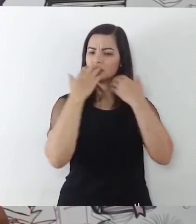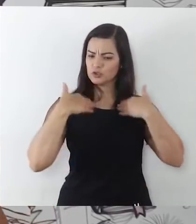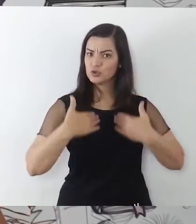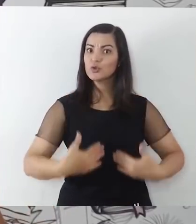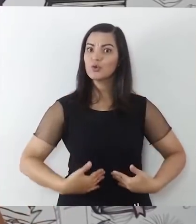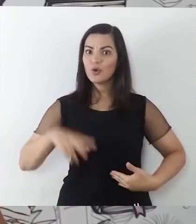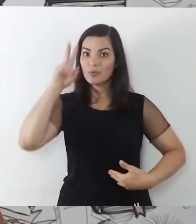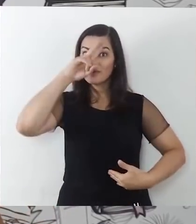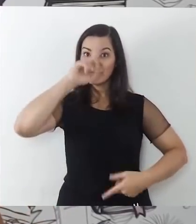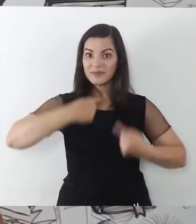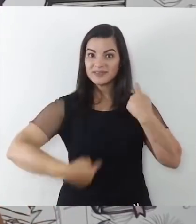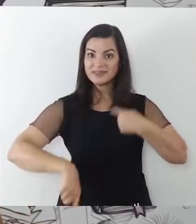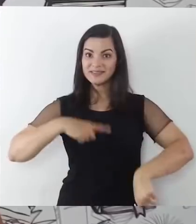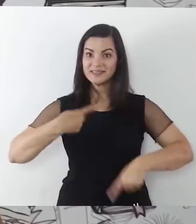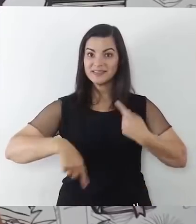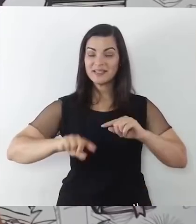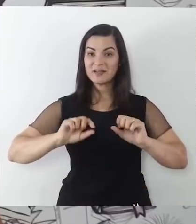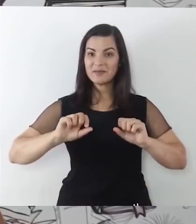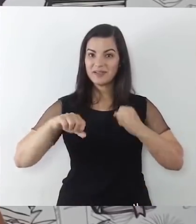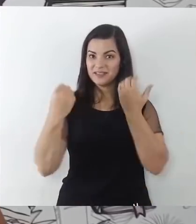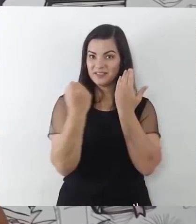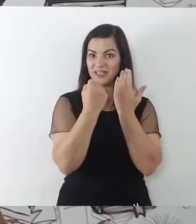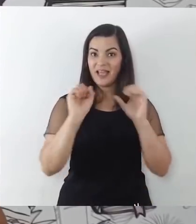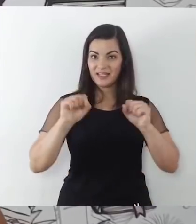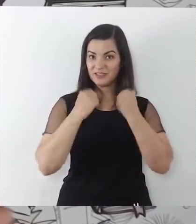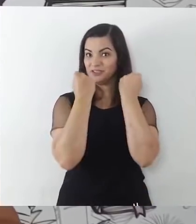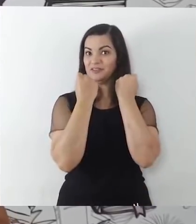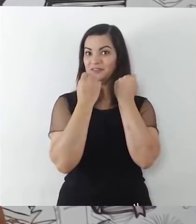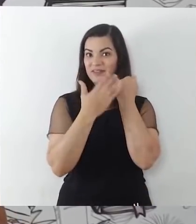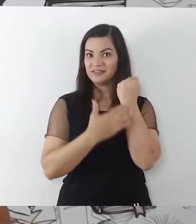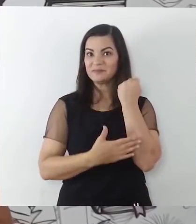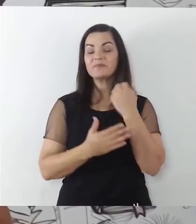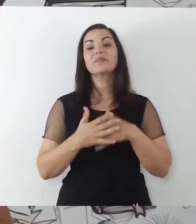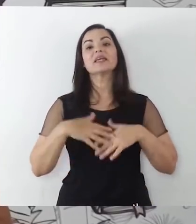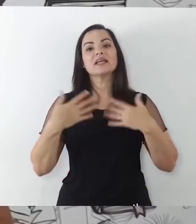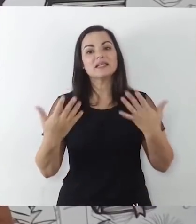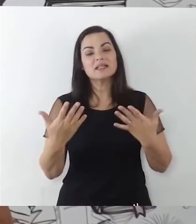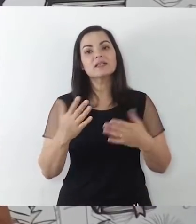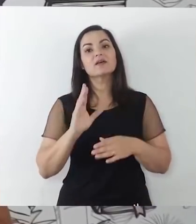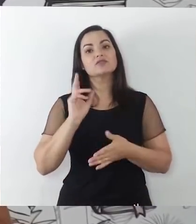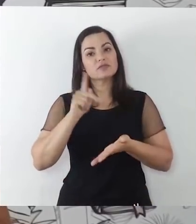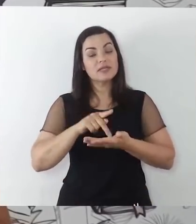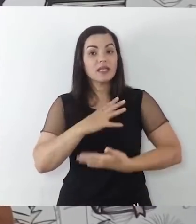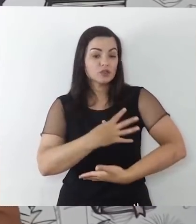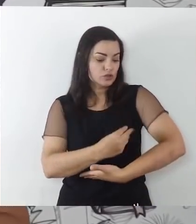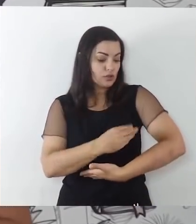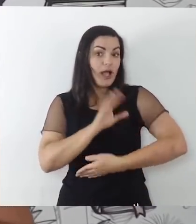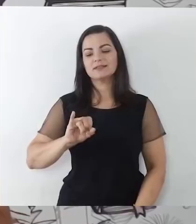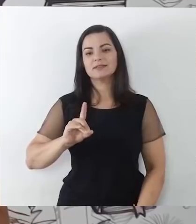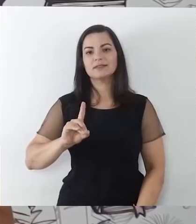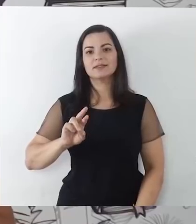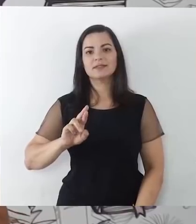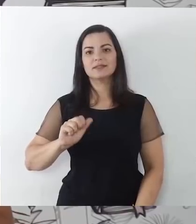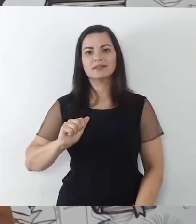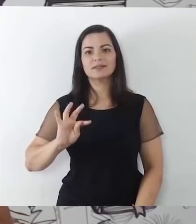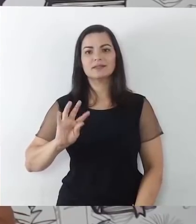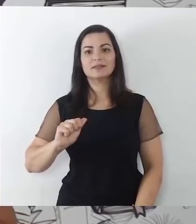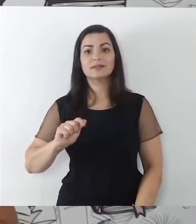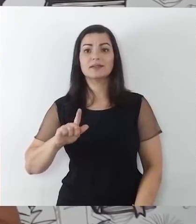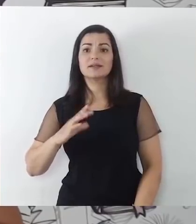um médico e procurar o tratamento adequado. Só para vocês terem ideia, olha só o que eu vou te falar. Embora já